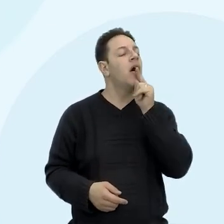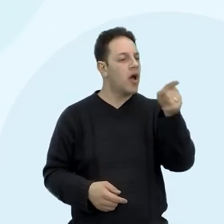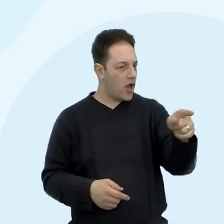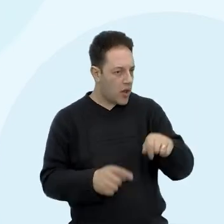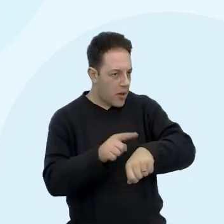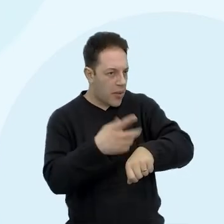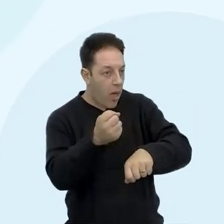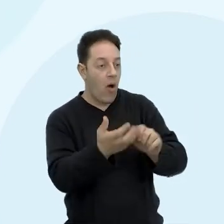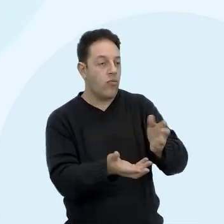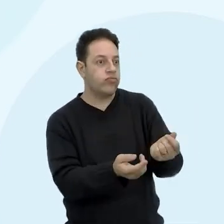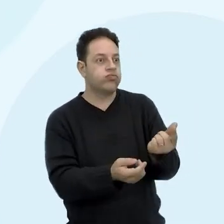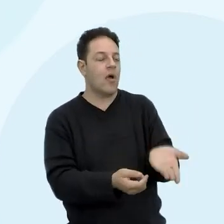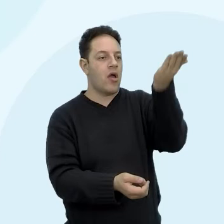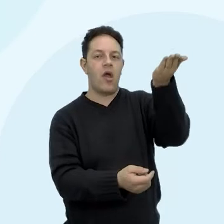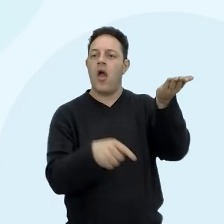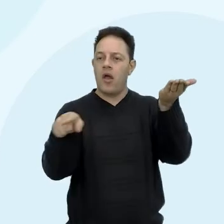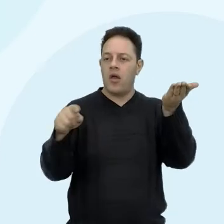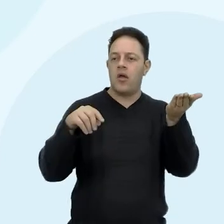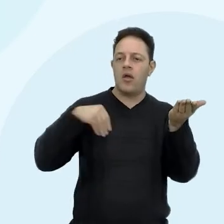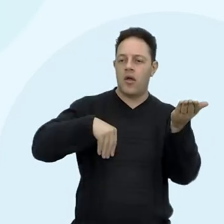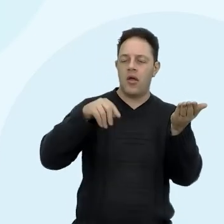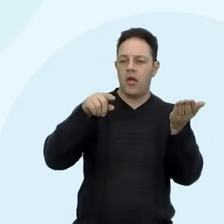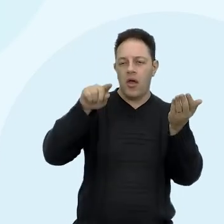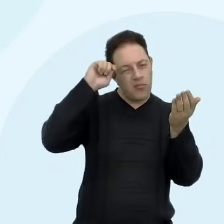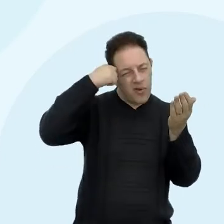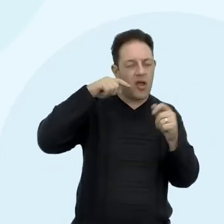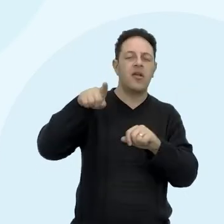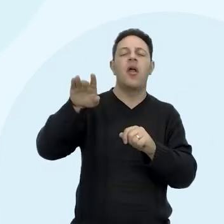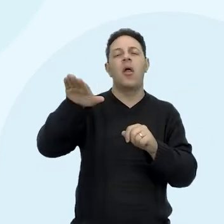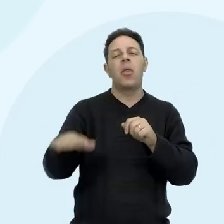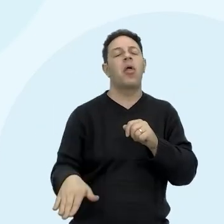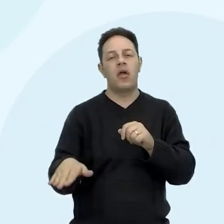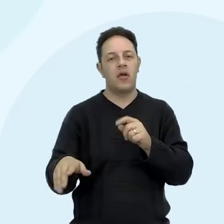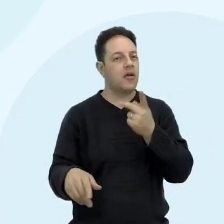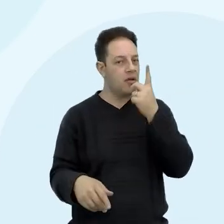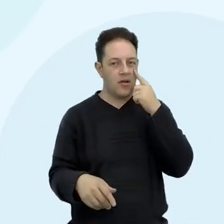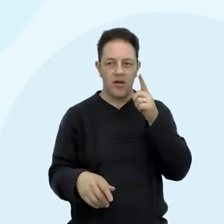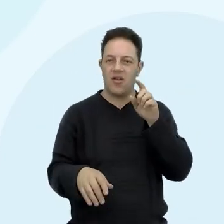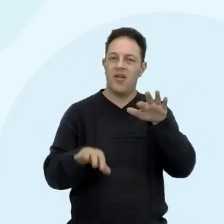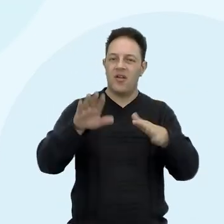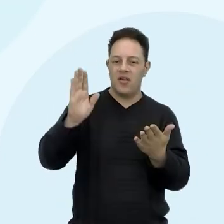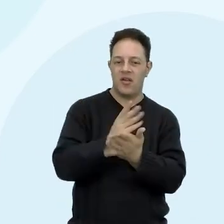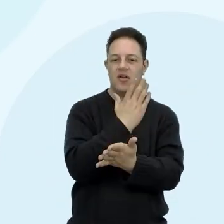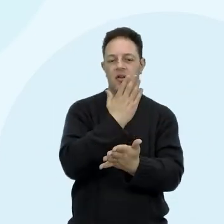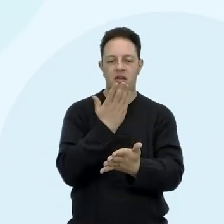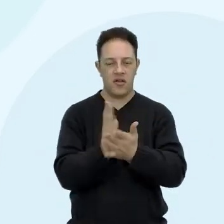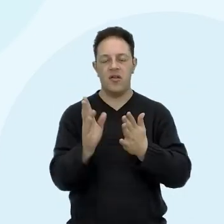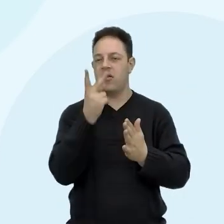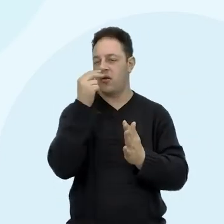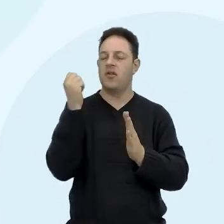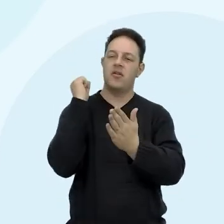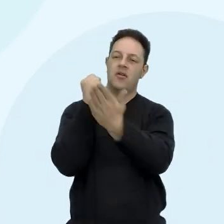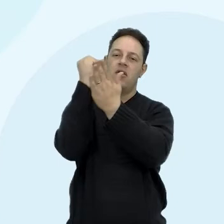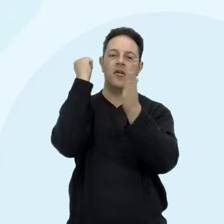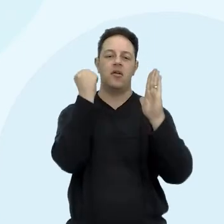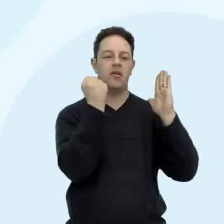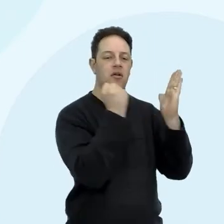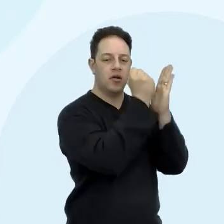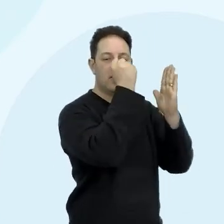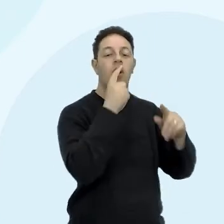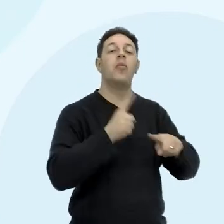de indivíduos, né? Então tem a ver com esse rótulo que os indivíduos eles passam a ter por causa do